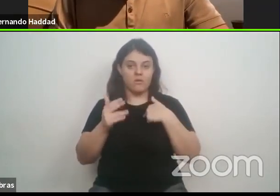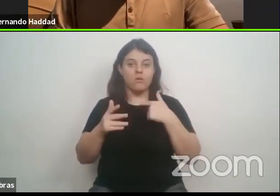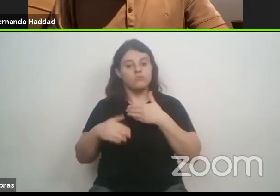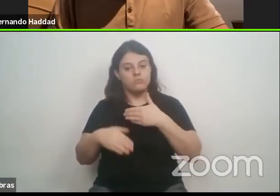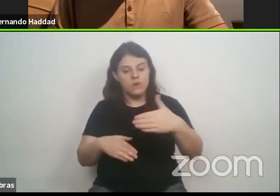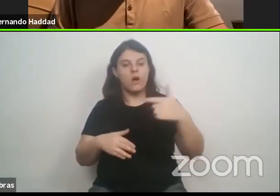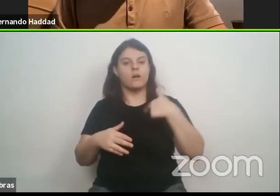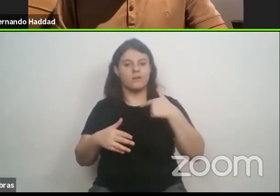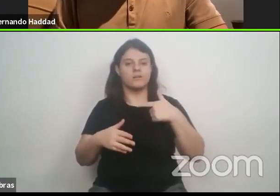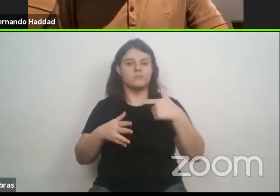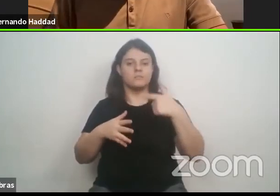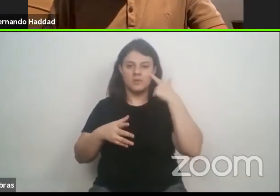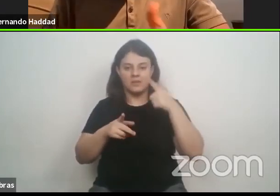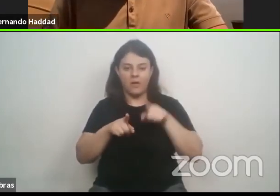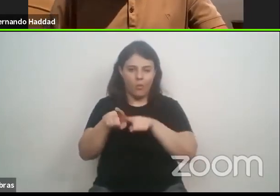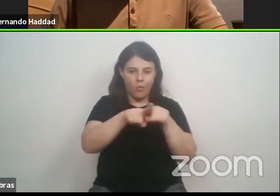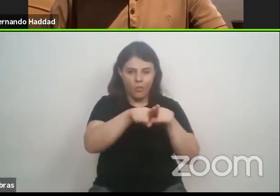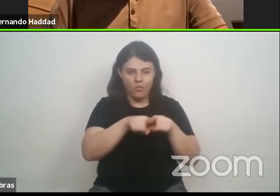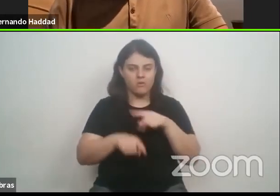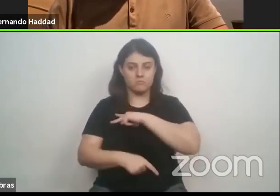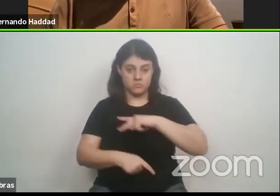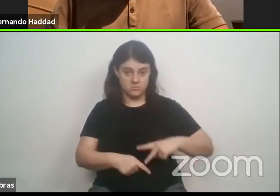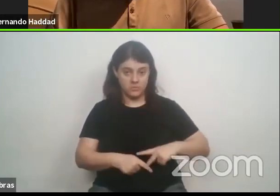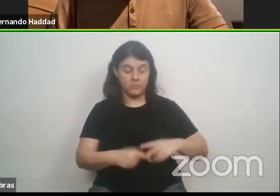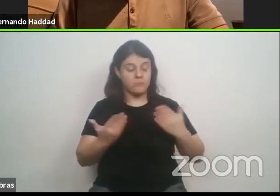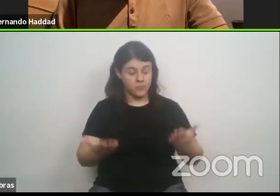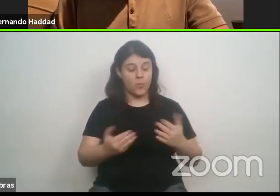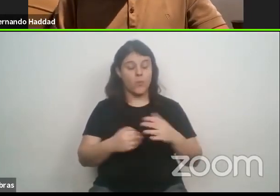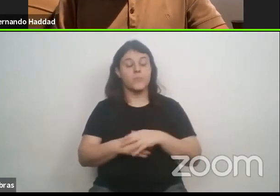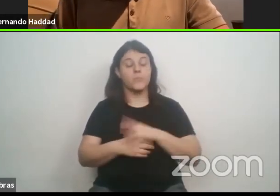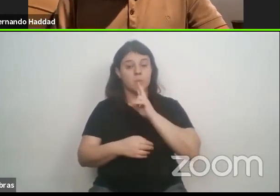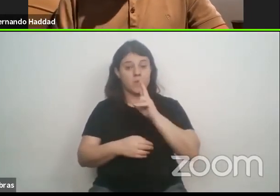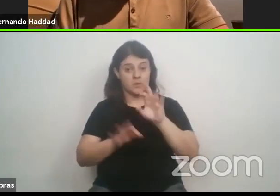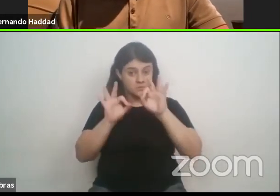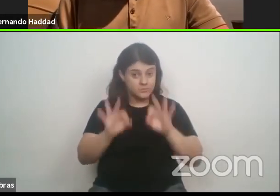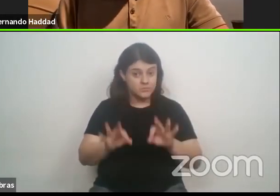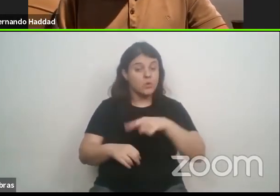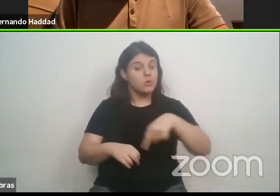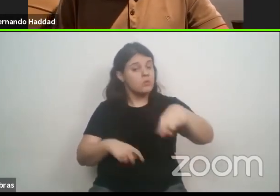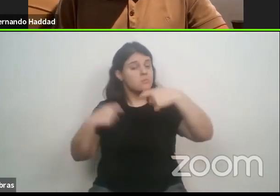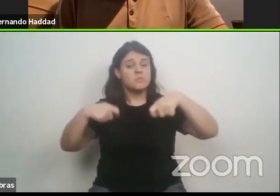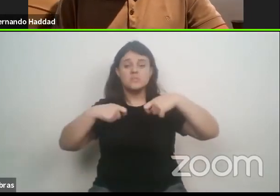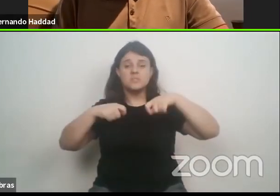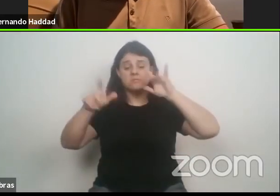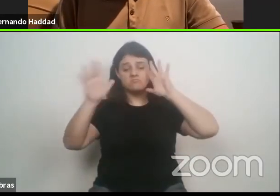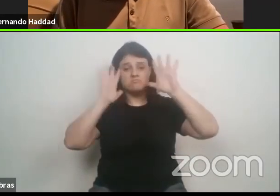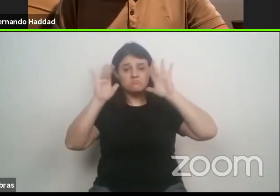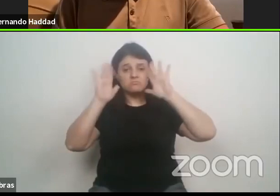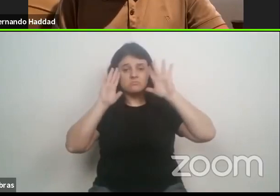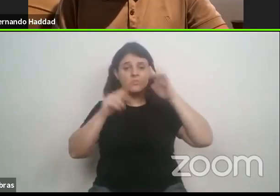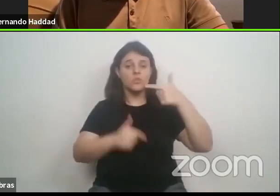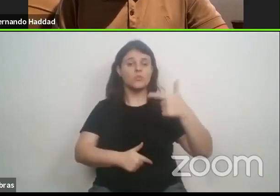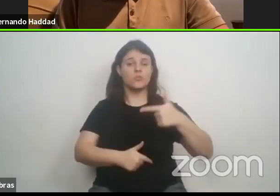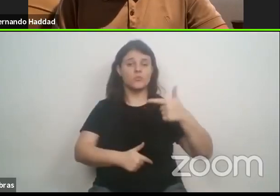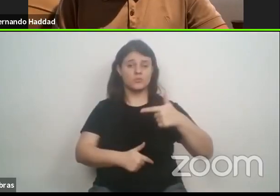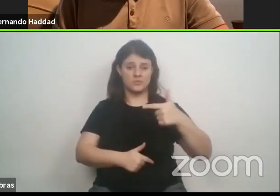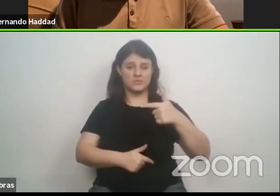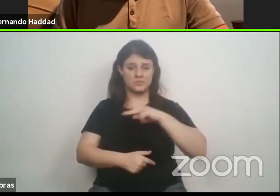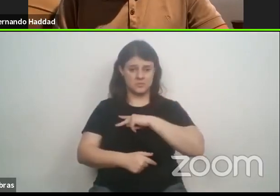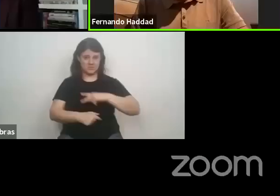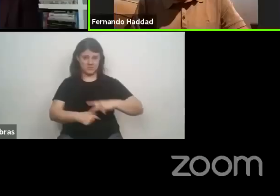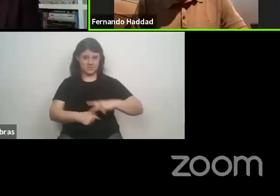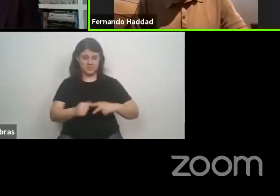E, respondendo ao Rui, finalmente, eu diria que nós devíamos repensar essa questão do vice-presidente na nossa